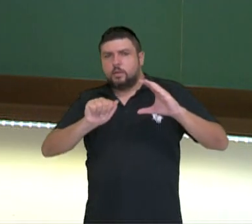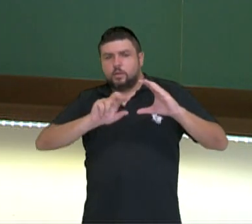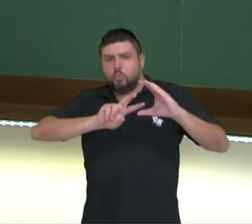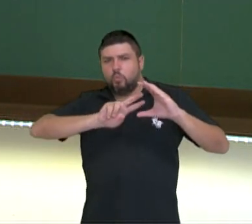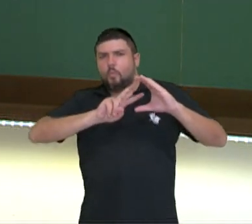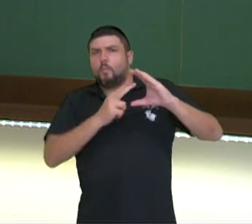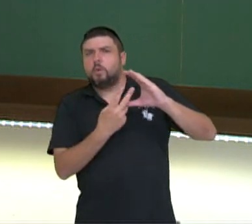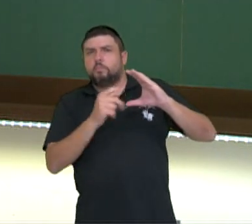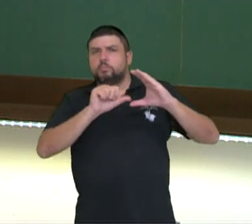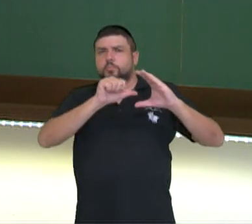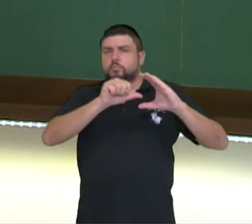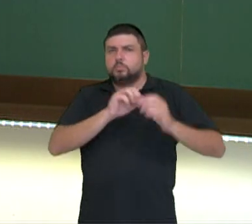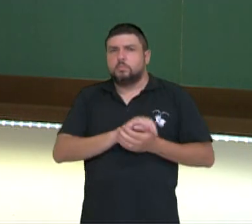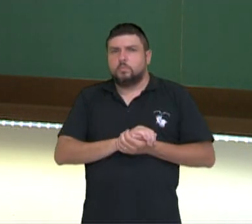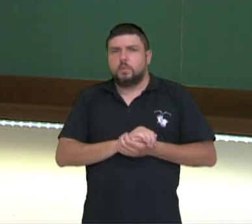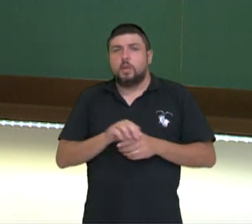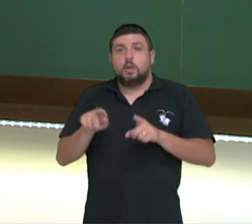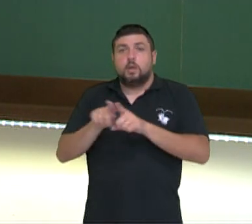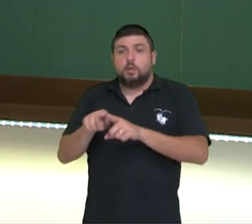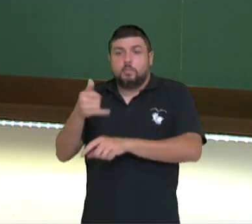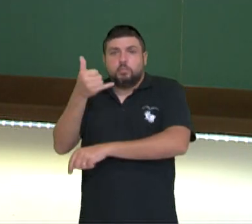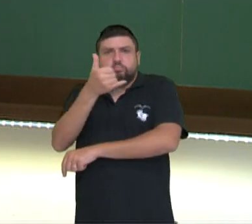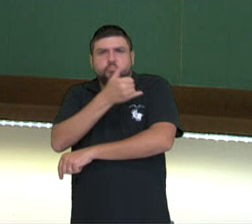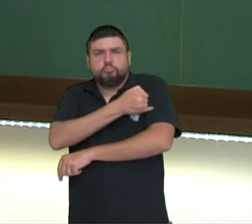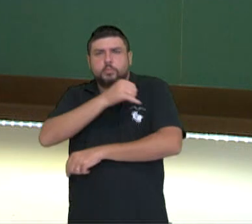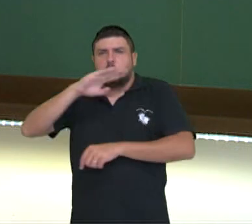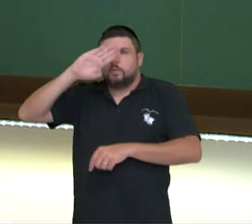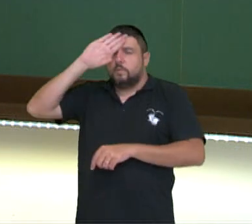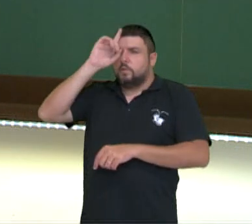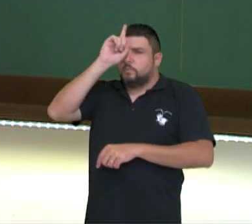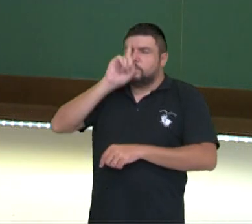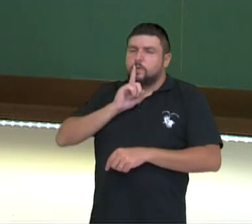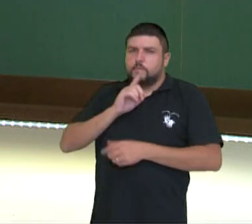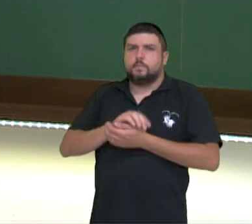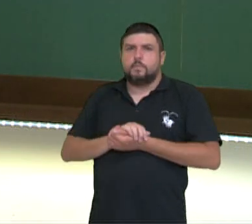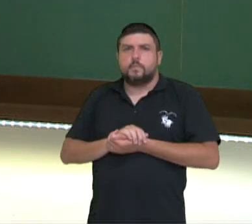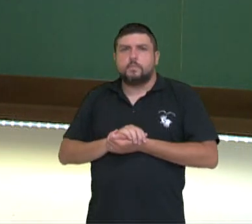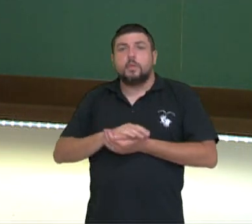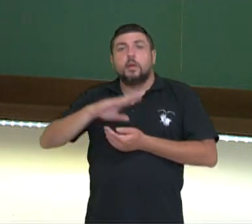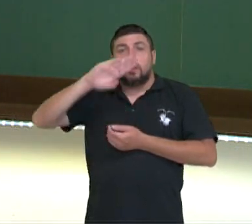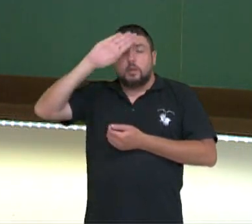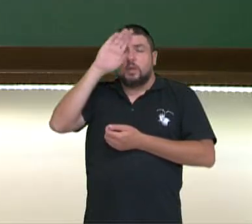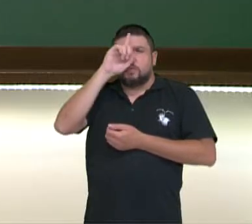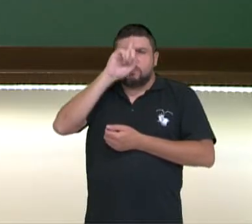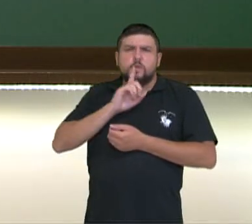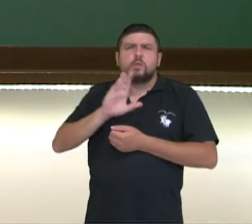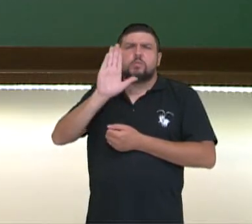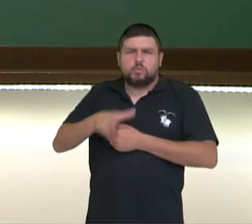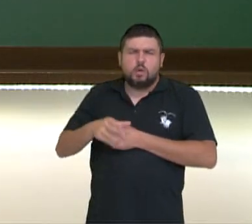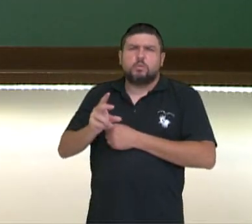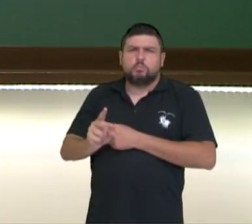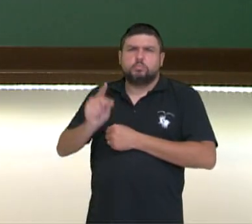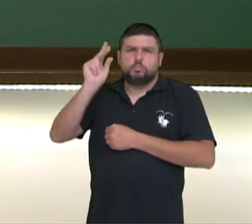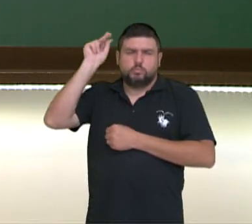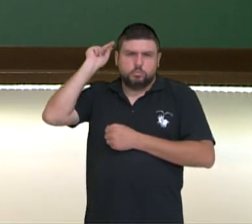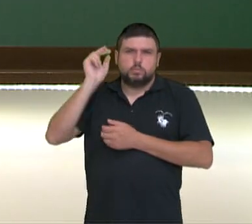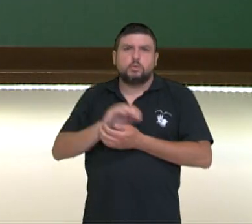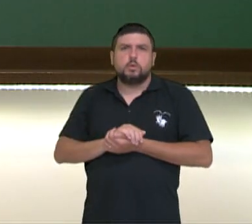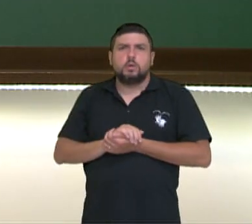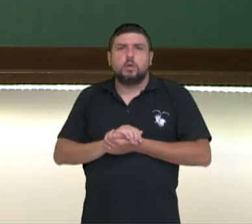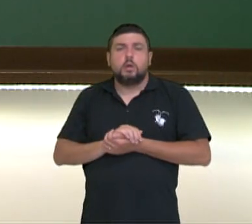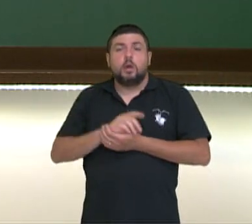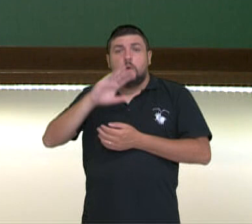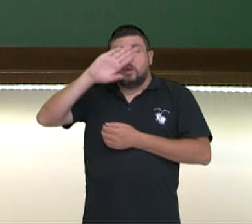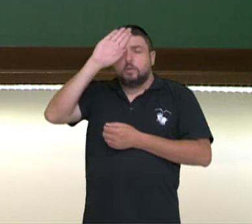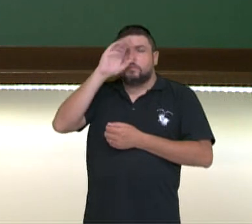vacina para a febre amarela. Essa vacina já existe há mais tempo. E a vacina da febre amarela, geralmente ela é